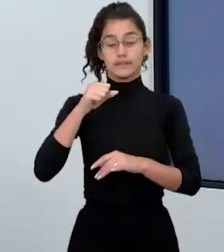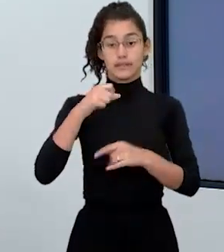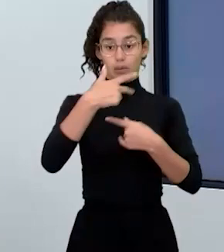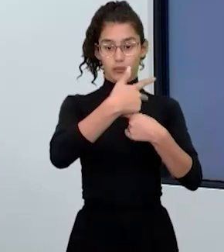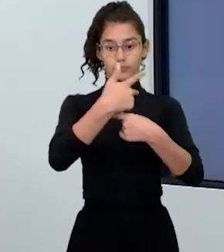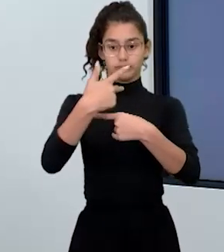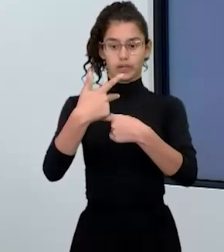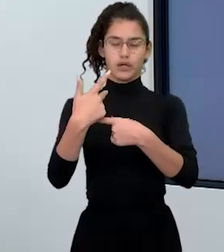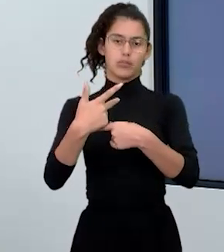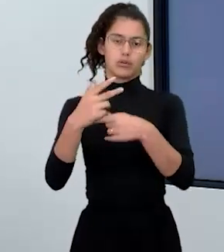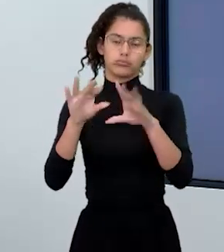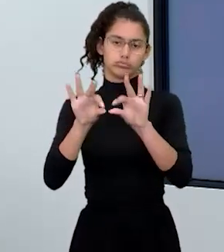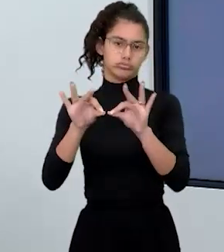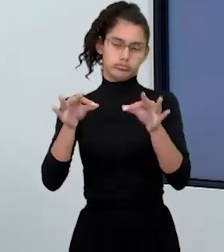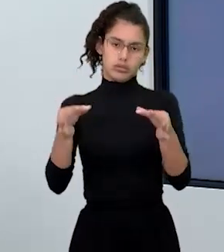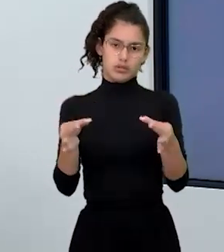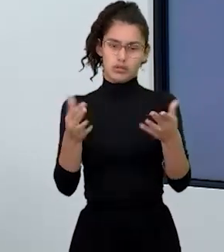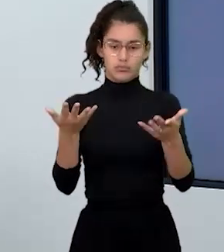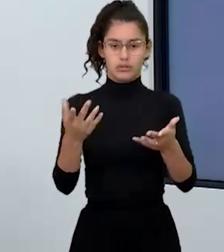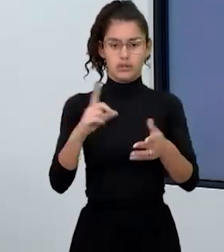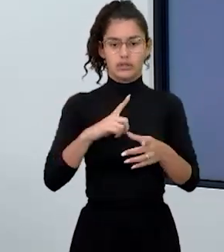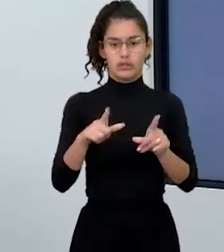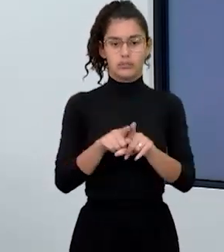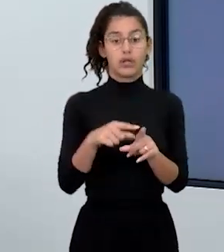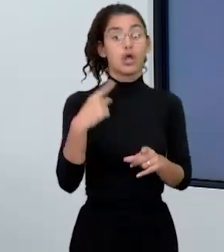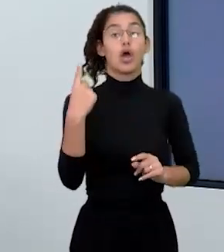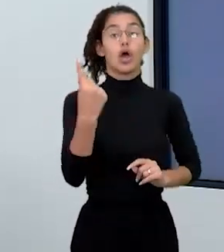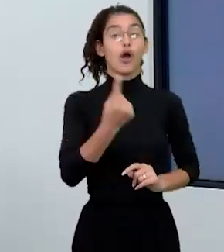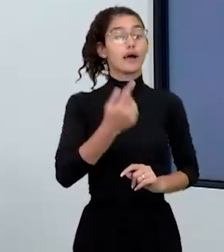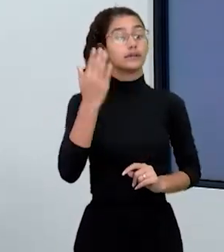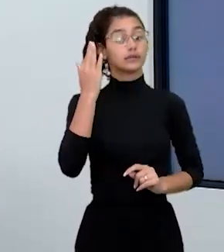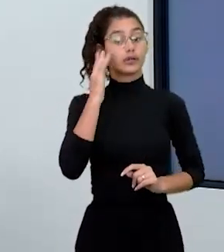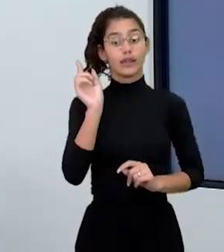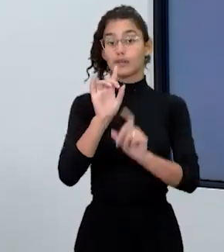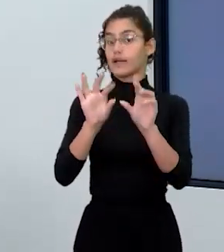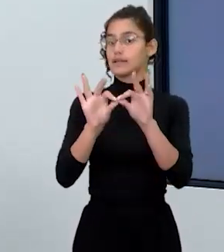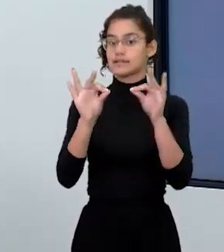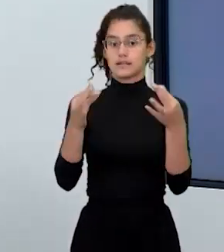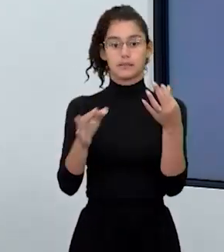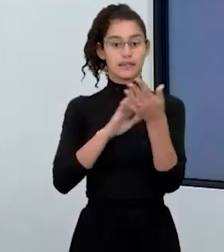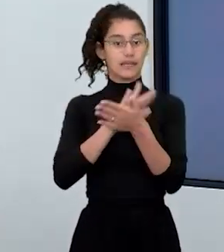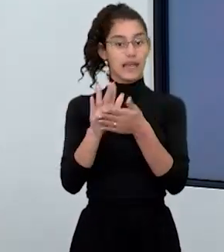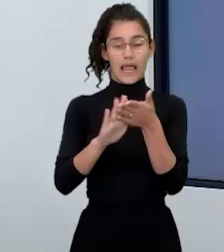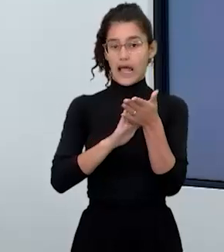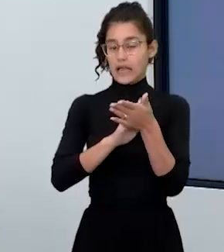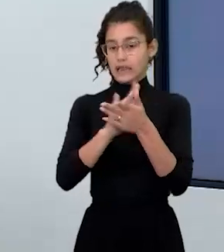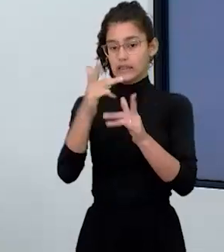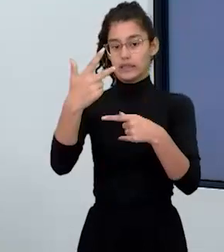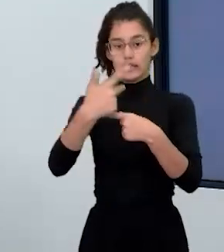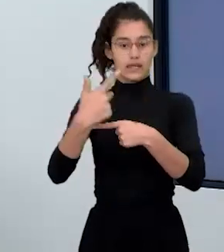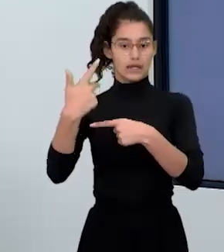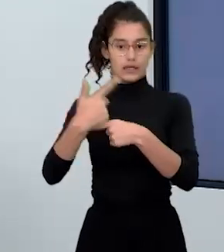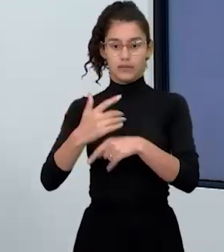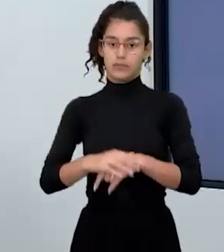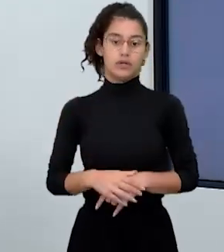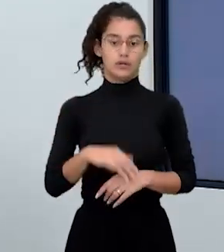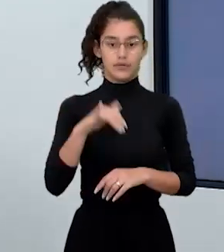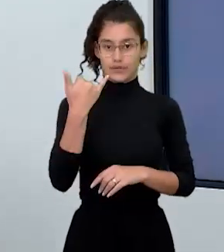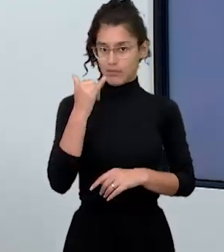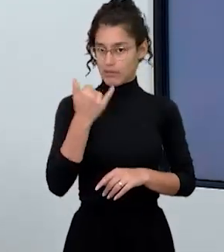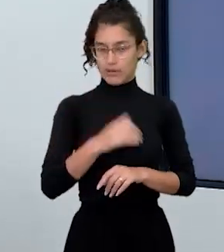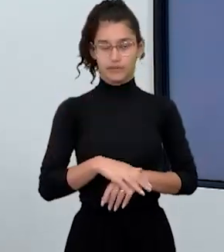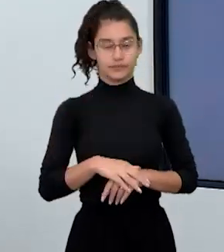câmera simples, embora nós saibamos que não é nada simples a câmera deles, né, André? Dos celulares que eles têm